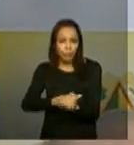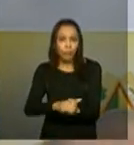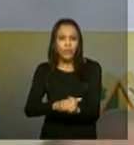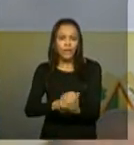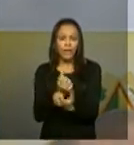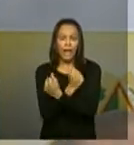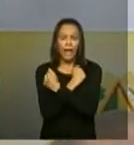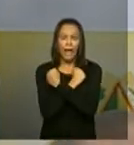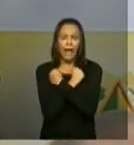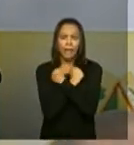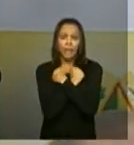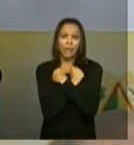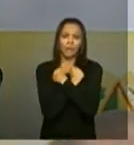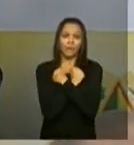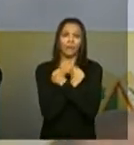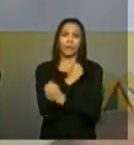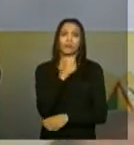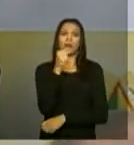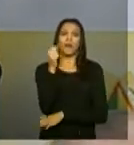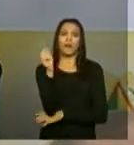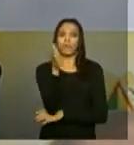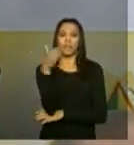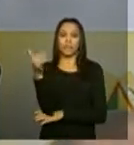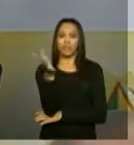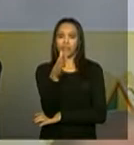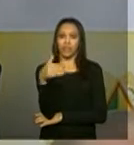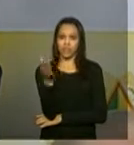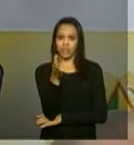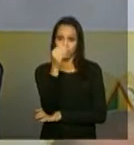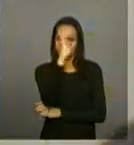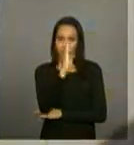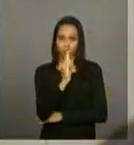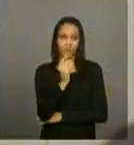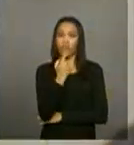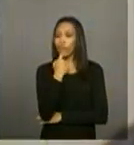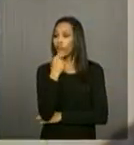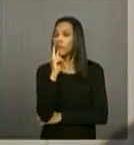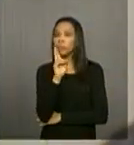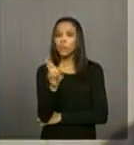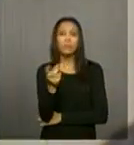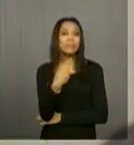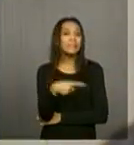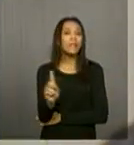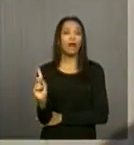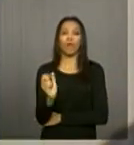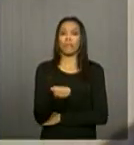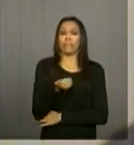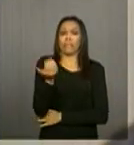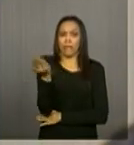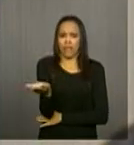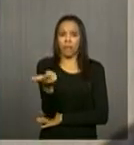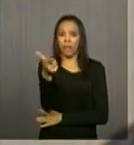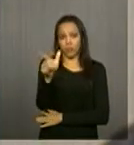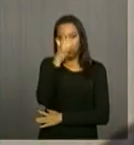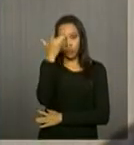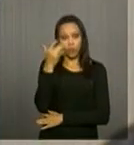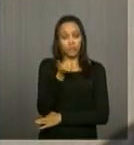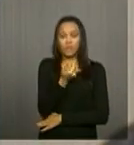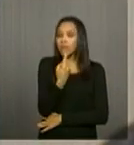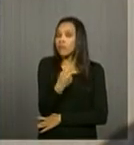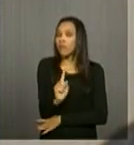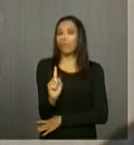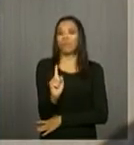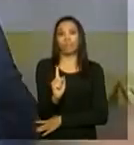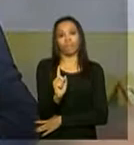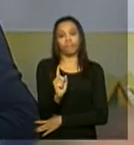mais fortemente e fez um não muito enfático o presidente joão